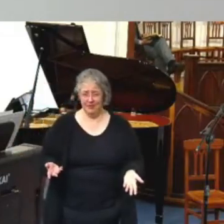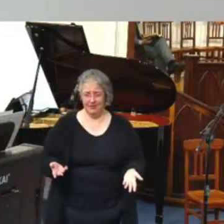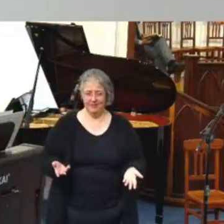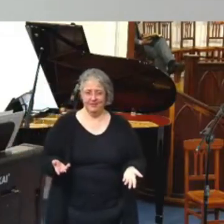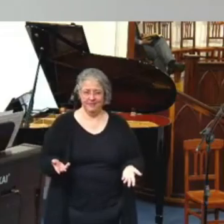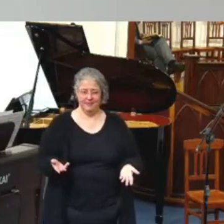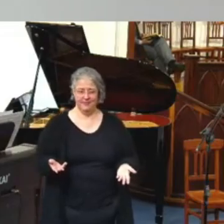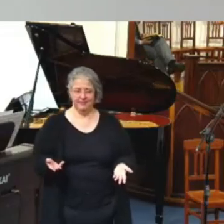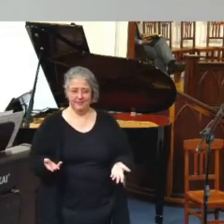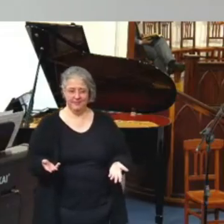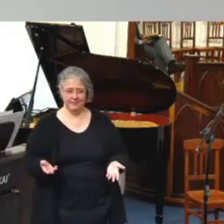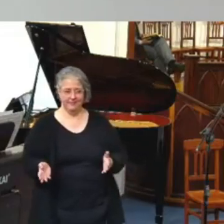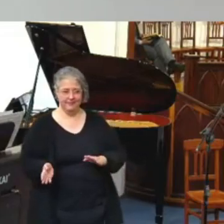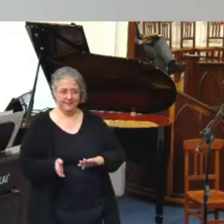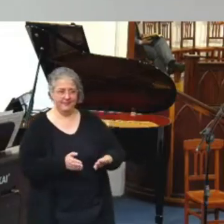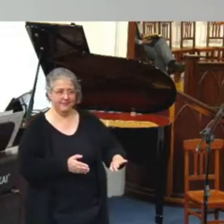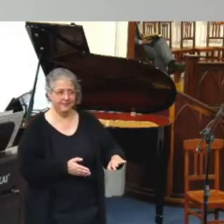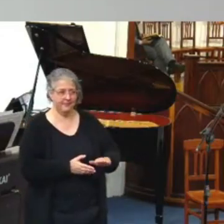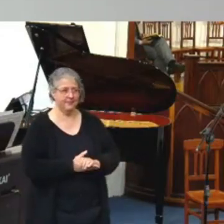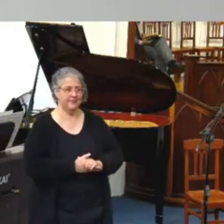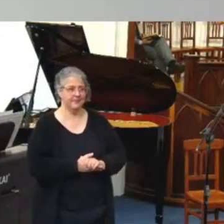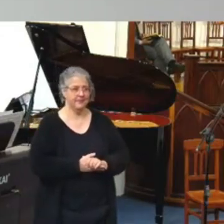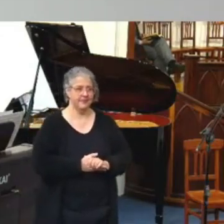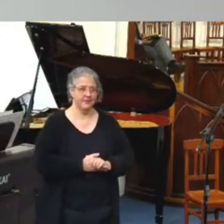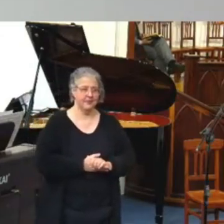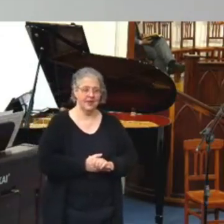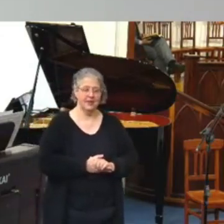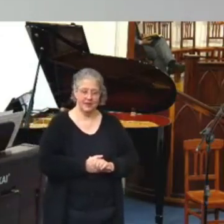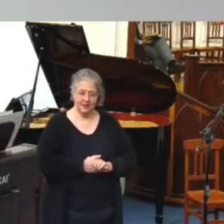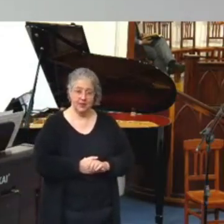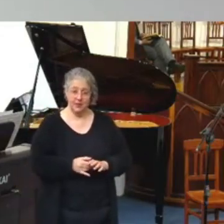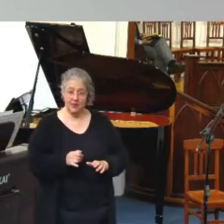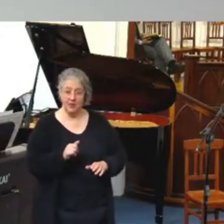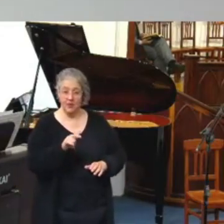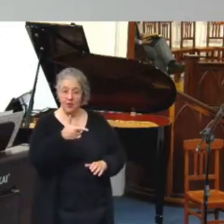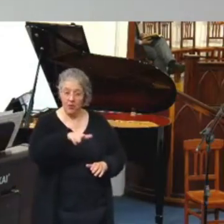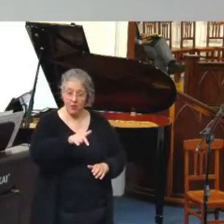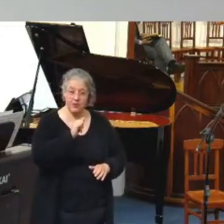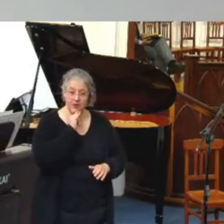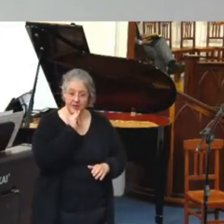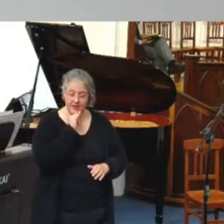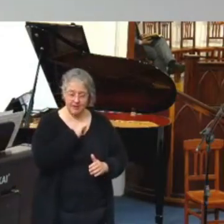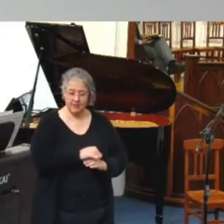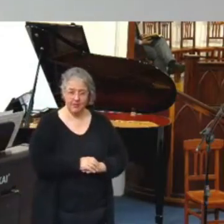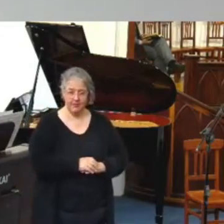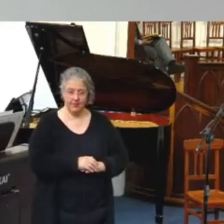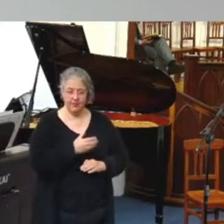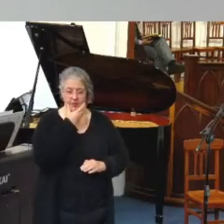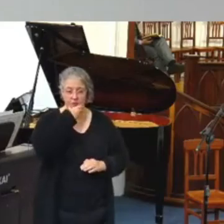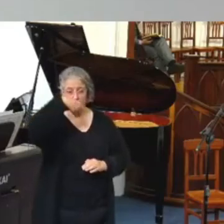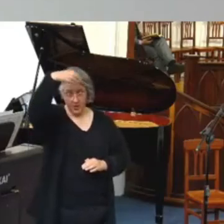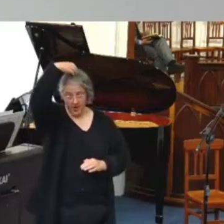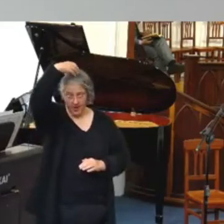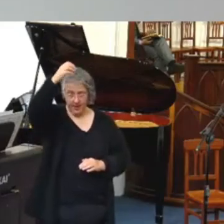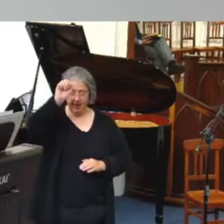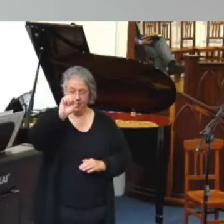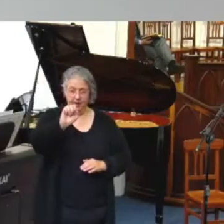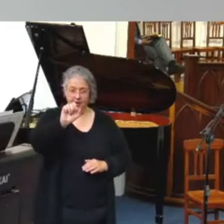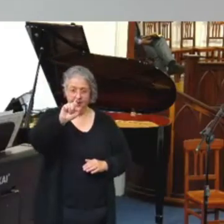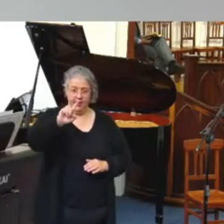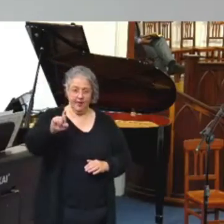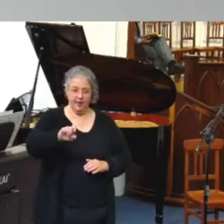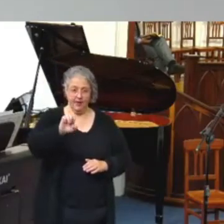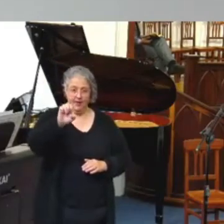Ezequias, em sua oração, em seu cântico, quando ele diz as